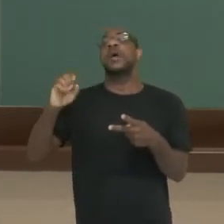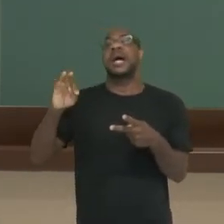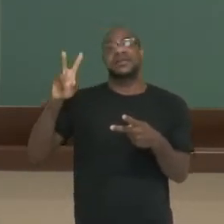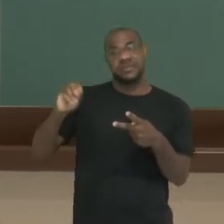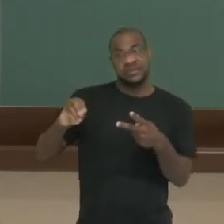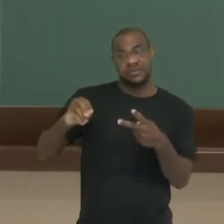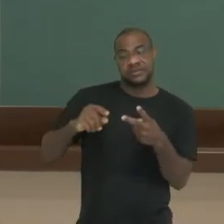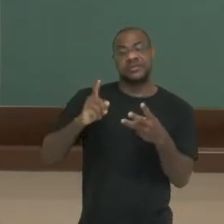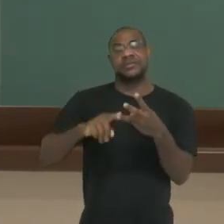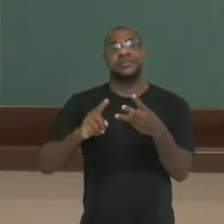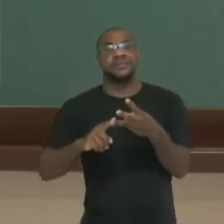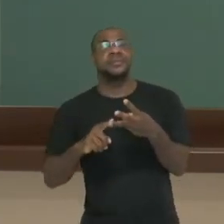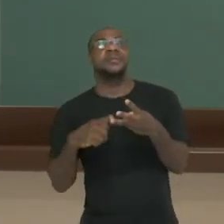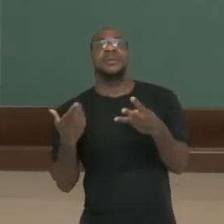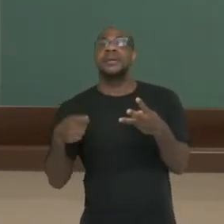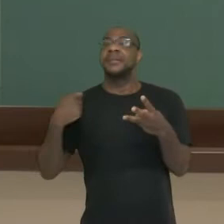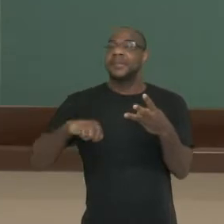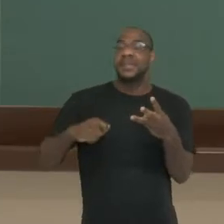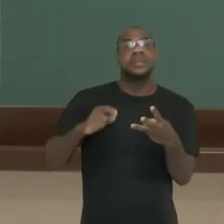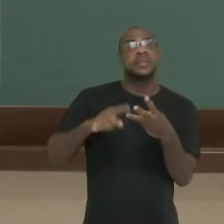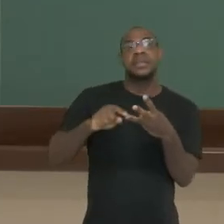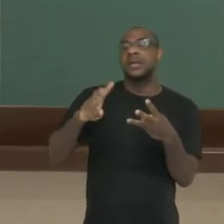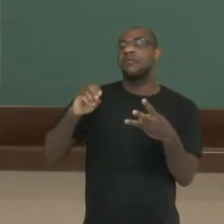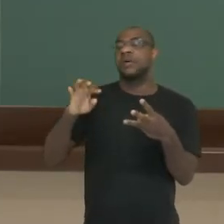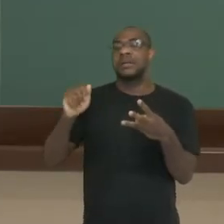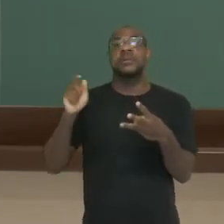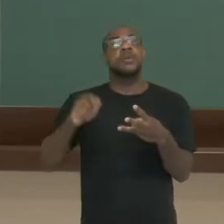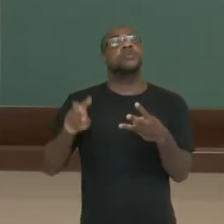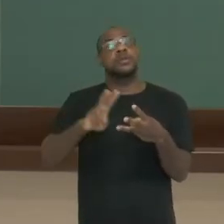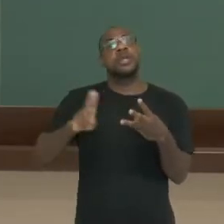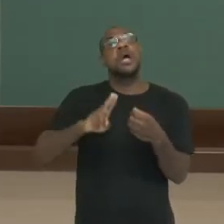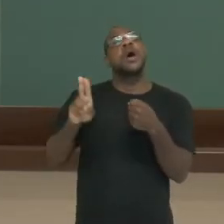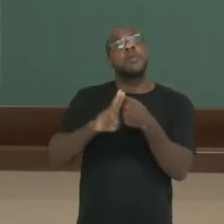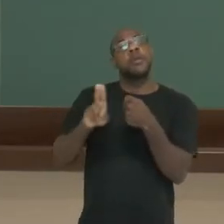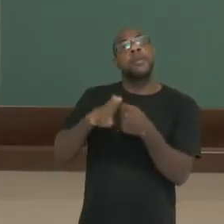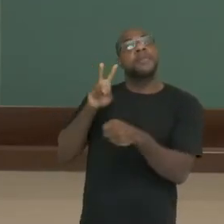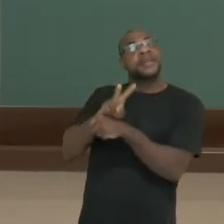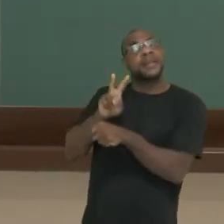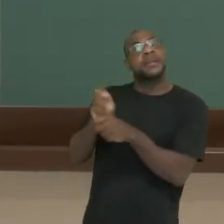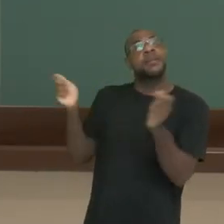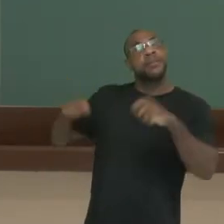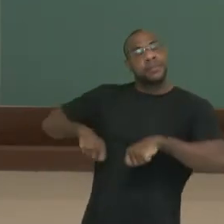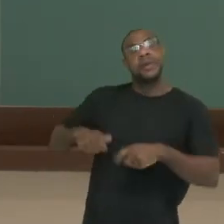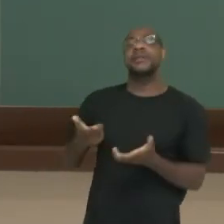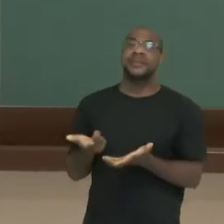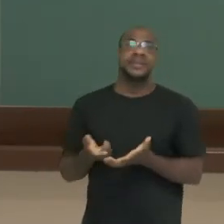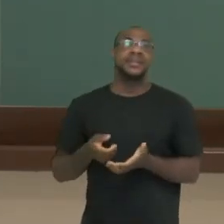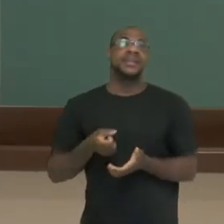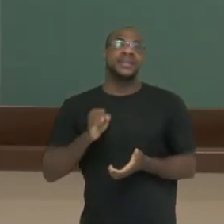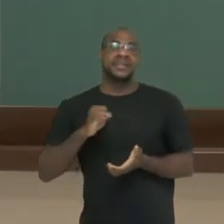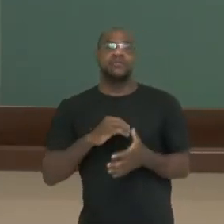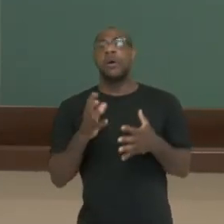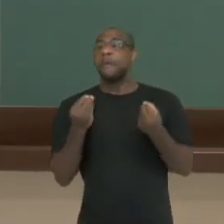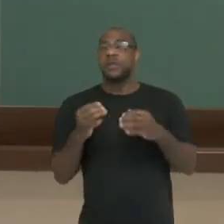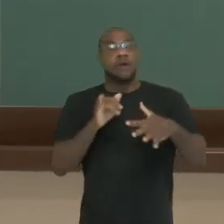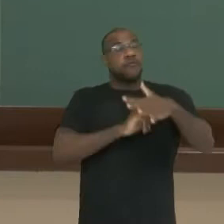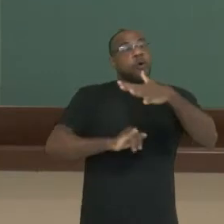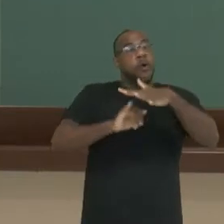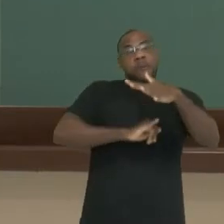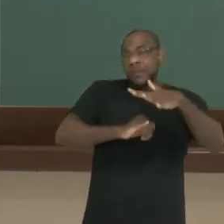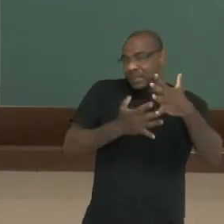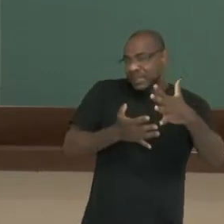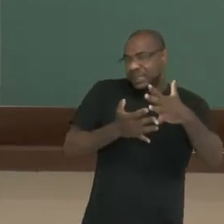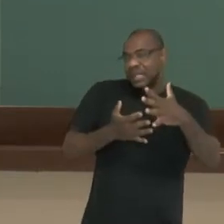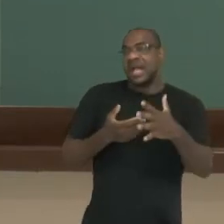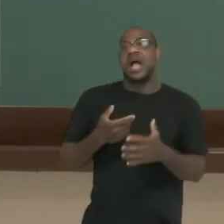eu me reporto. Nesse vocativo eu posso utilizar um pronome de tratamento, né? Se for muita formalidade, Vossa Senhoria, se